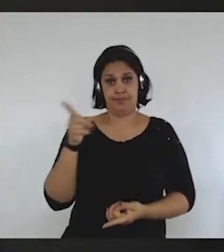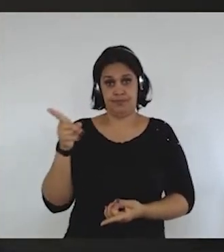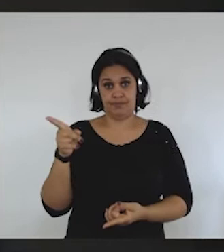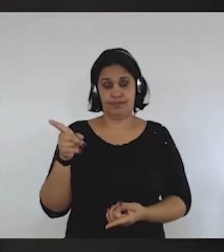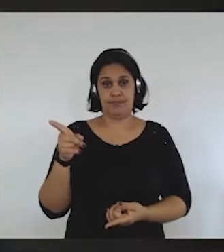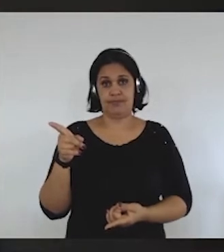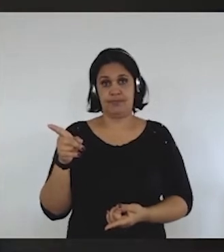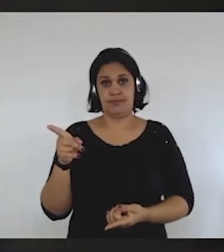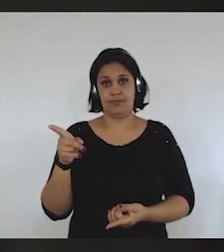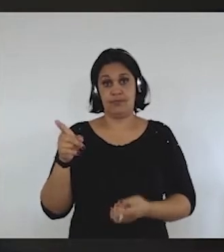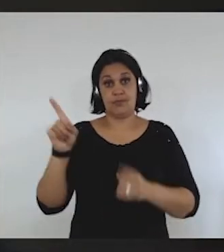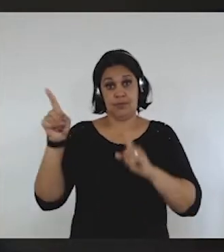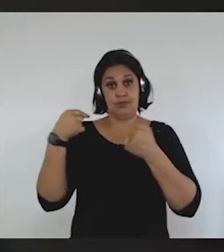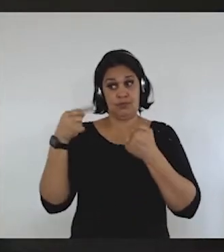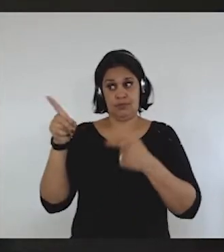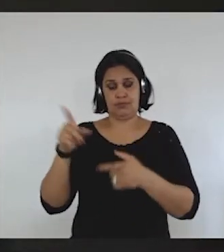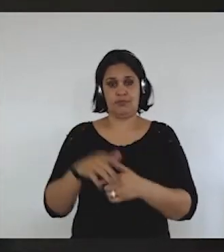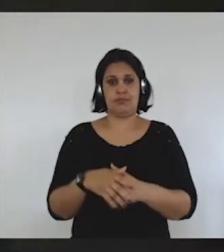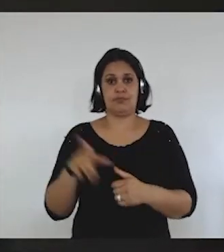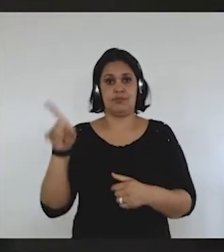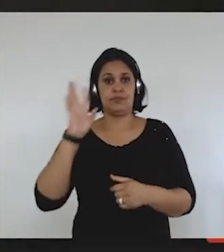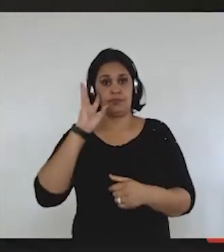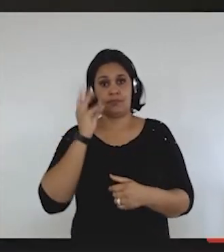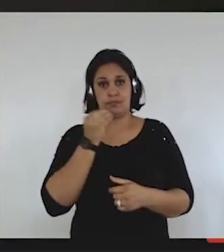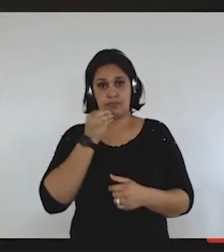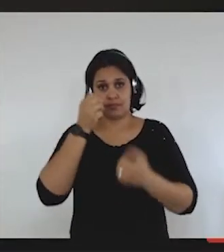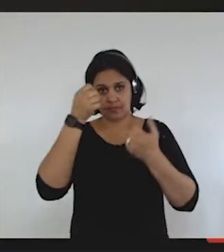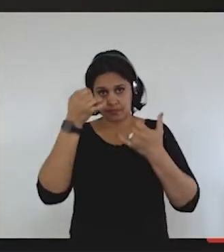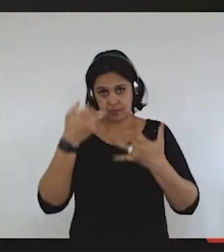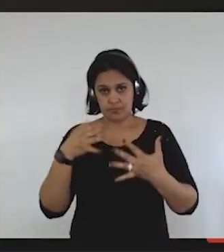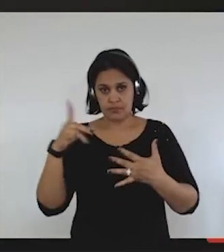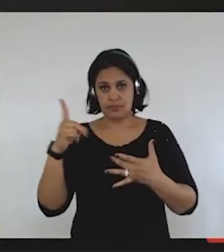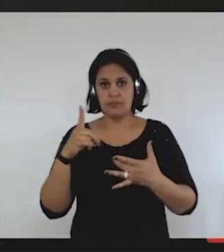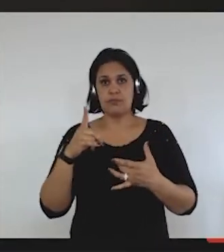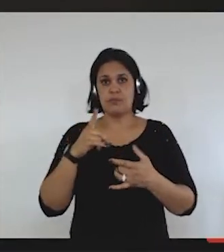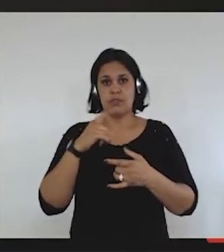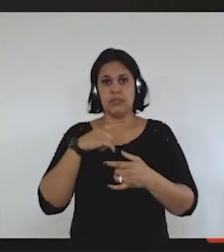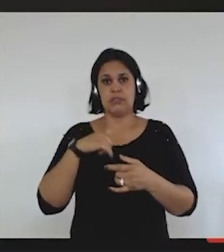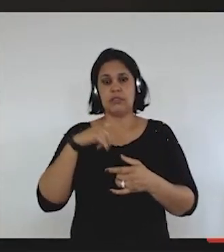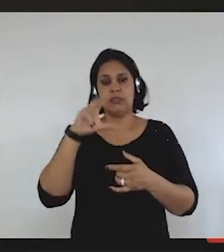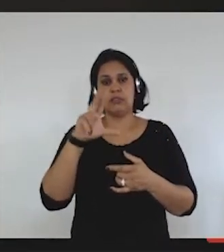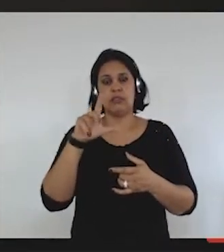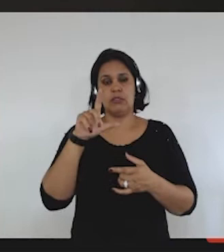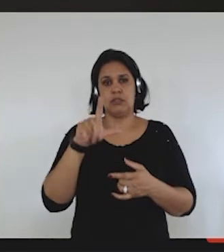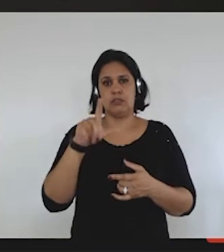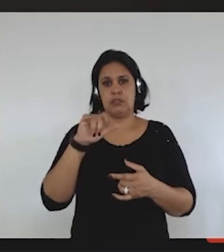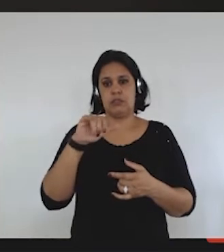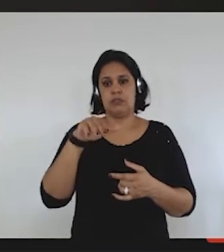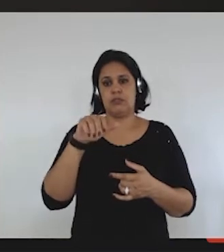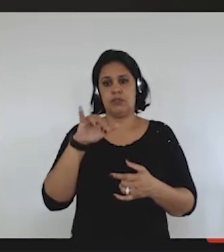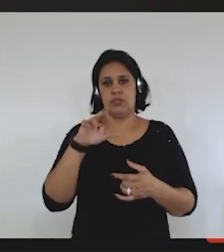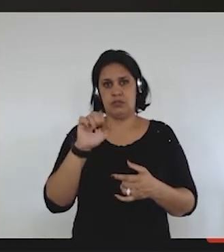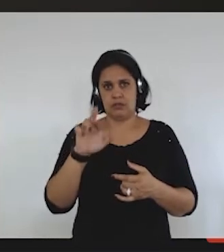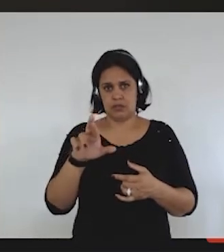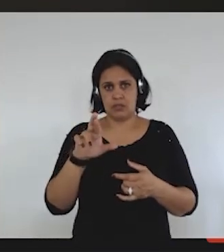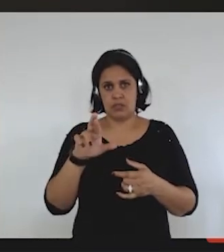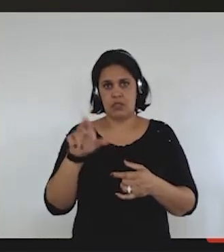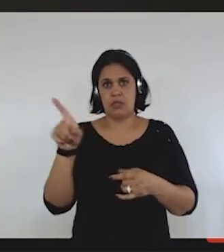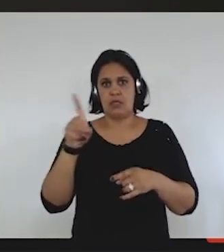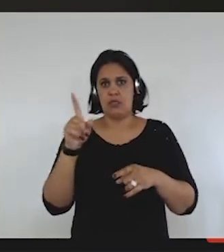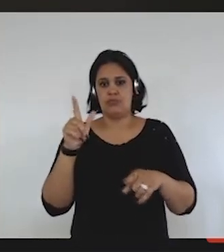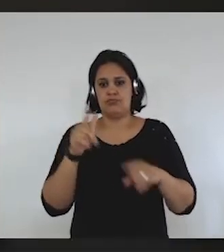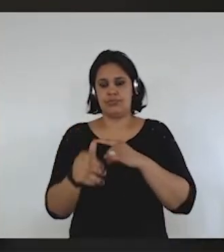até agora. O ministro Dias Toffoli, numa suspensão de liminar que dizia respeito a uma questão